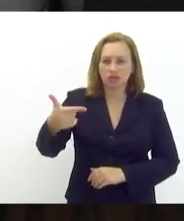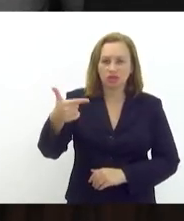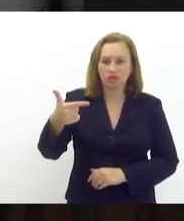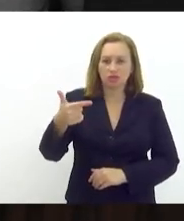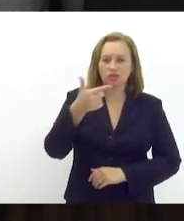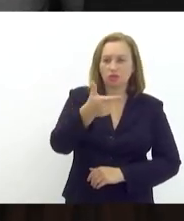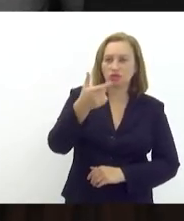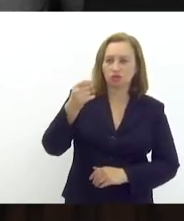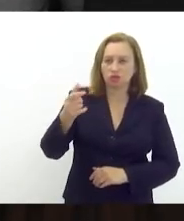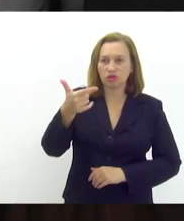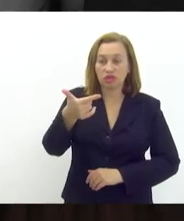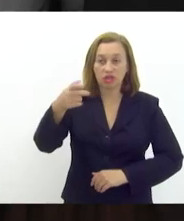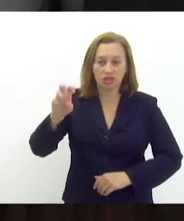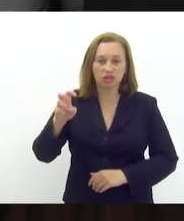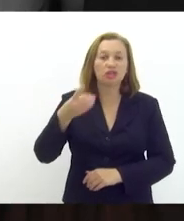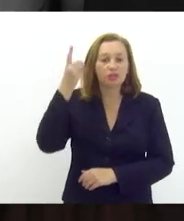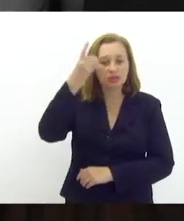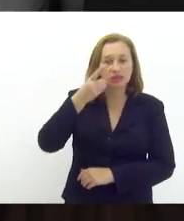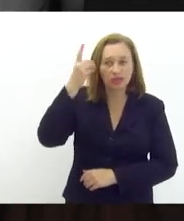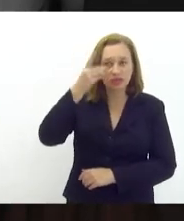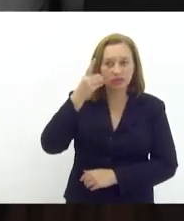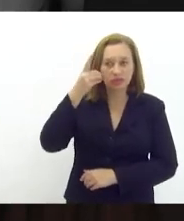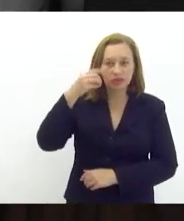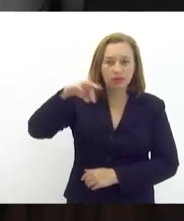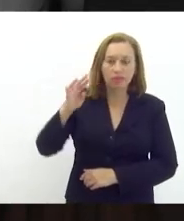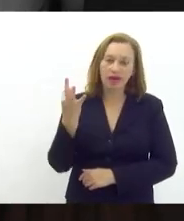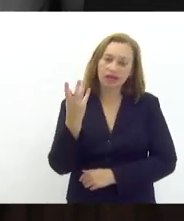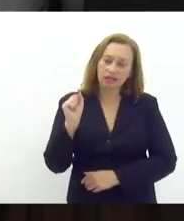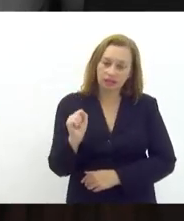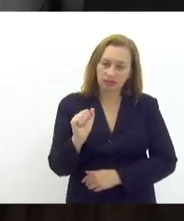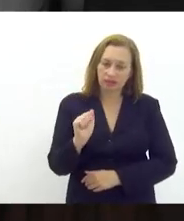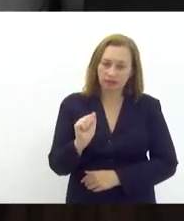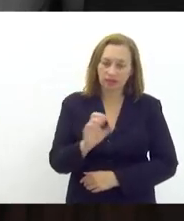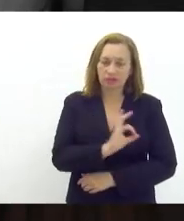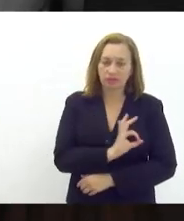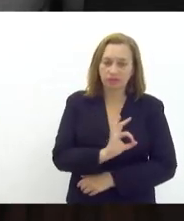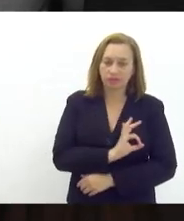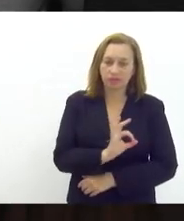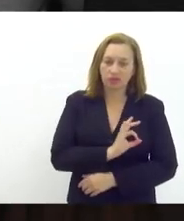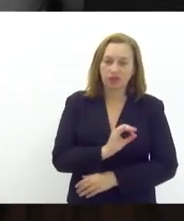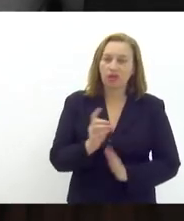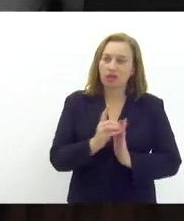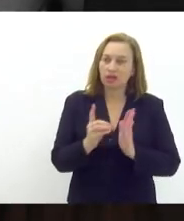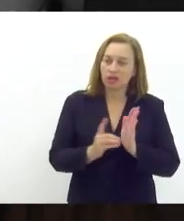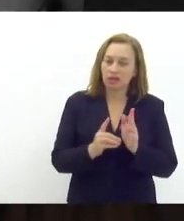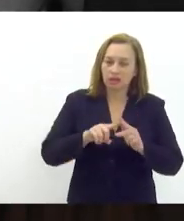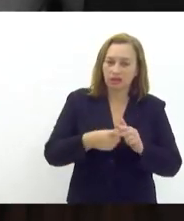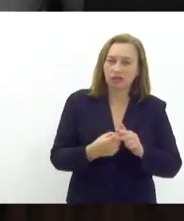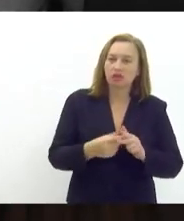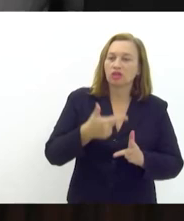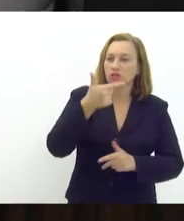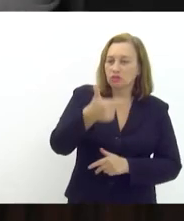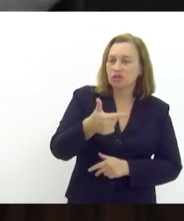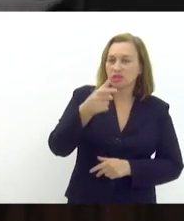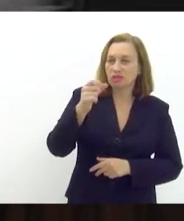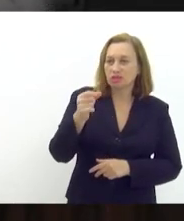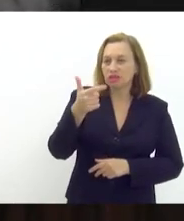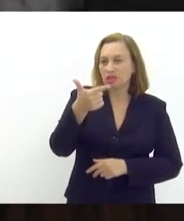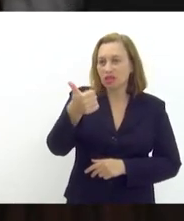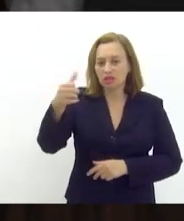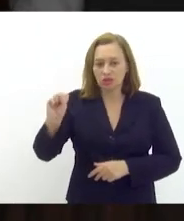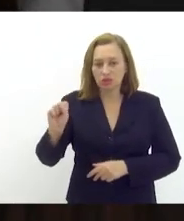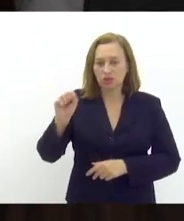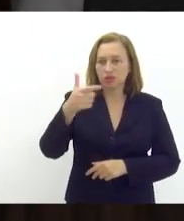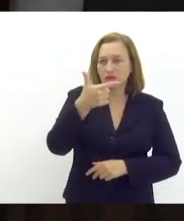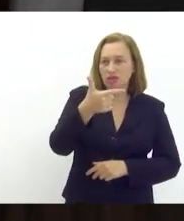1242/2015 de autoria da deputada Marta Rocha que altera o decreto lei número 218 de